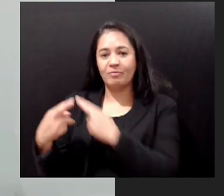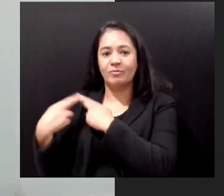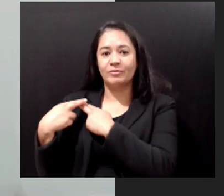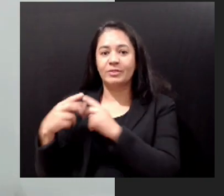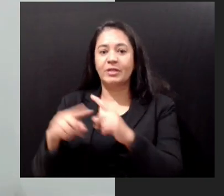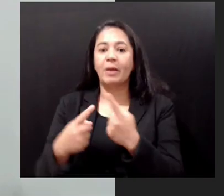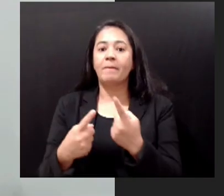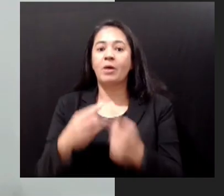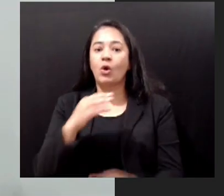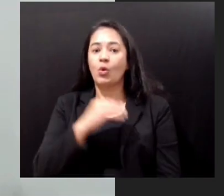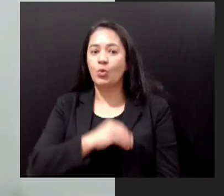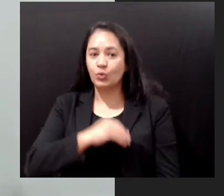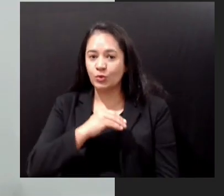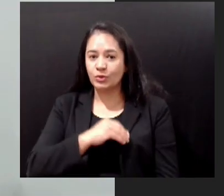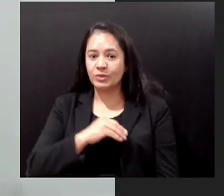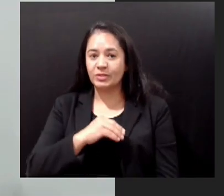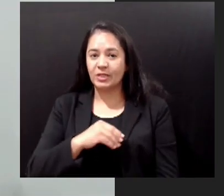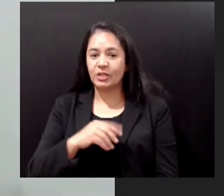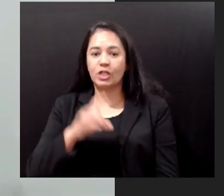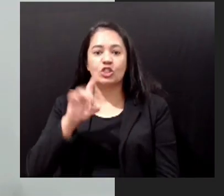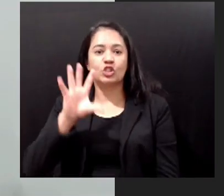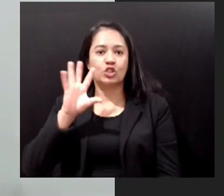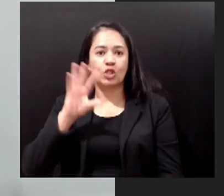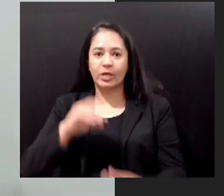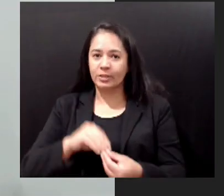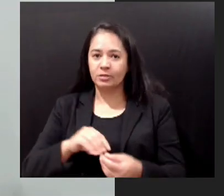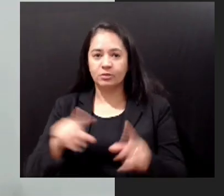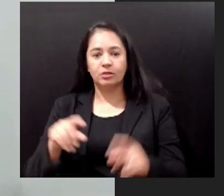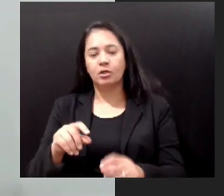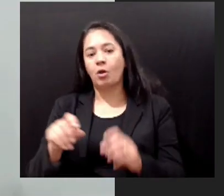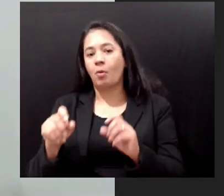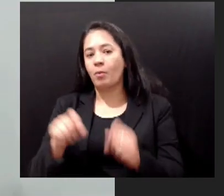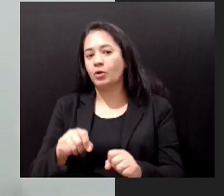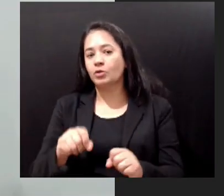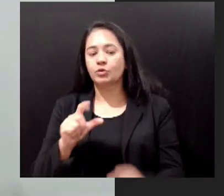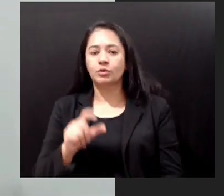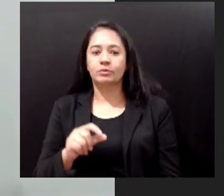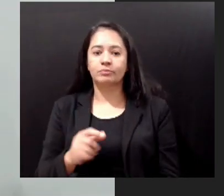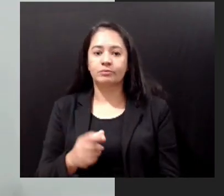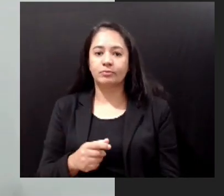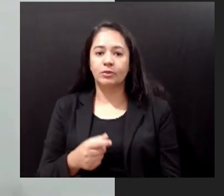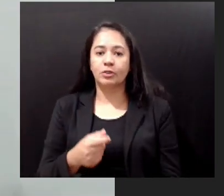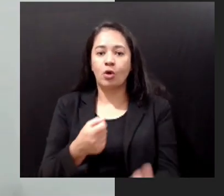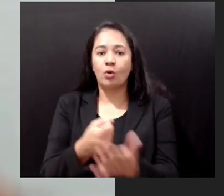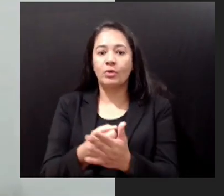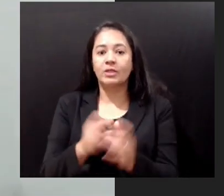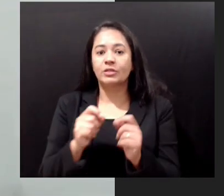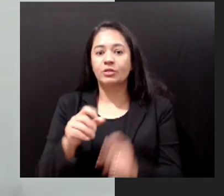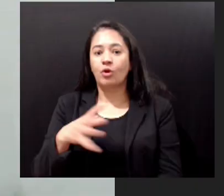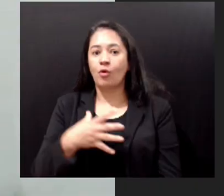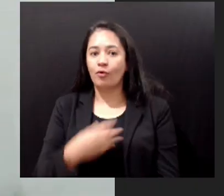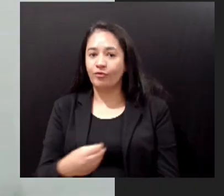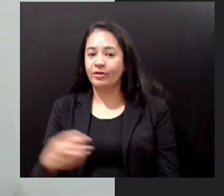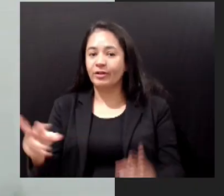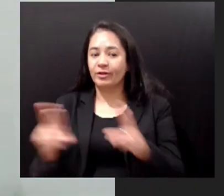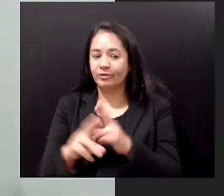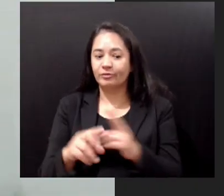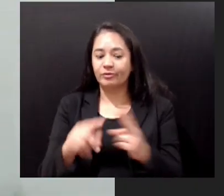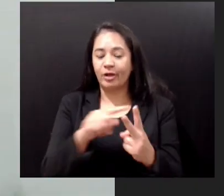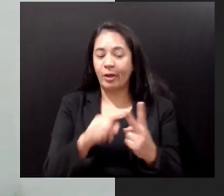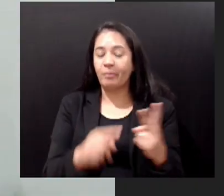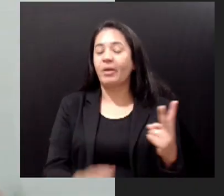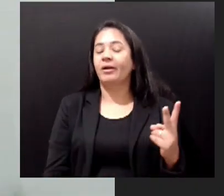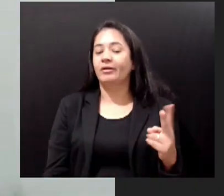ela não se reduz a isso. Eu posso ter, portanto, até mesmo o dever dos filhos em relação à pessoa dos pais,